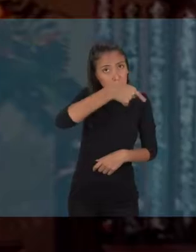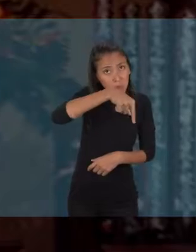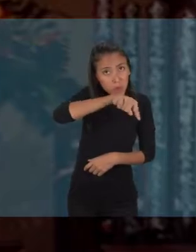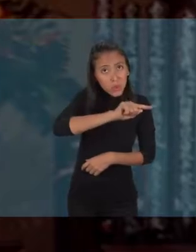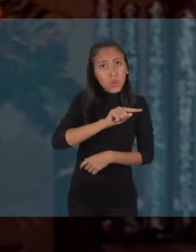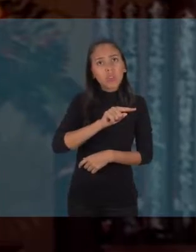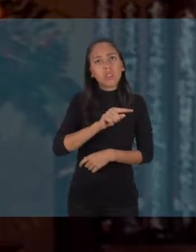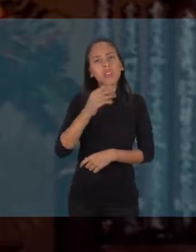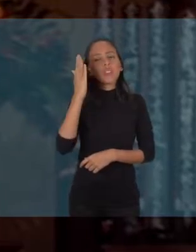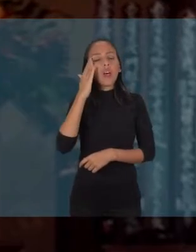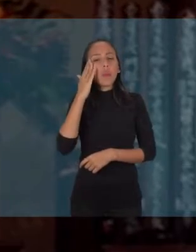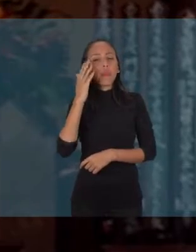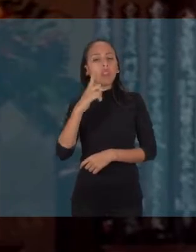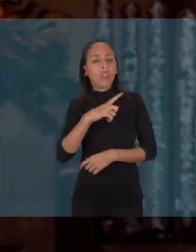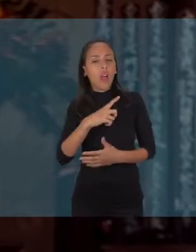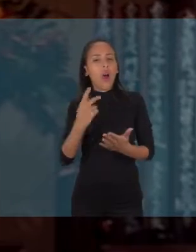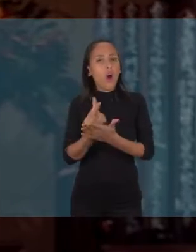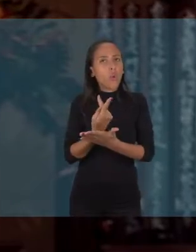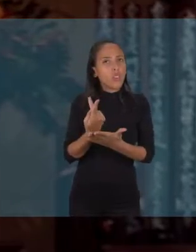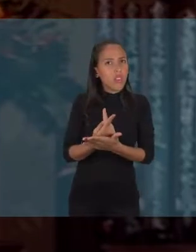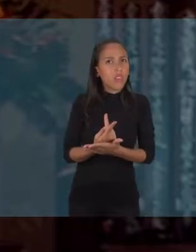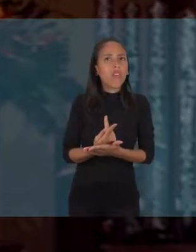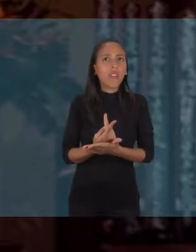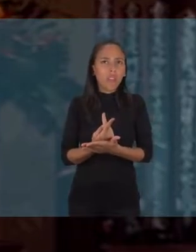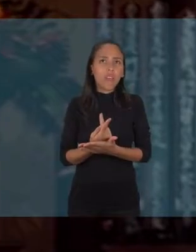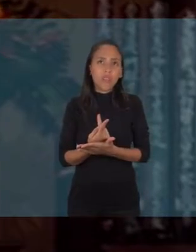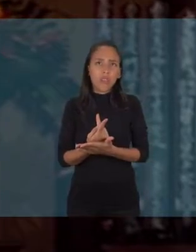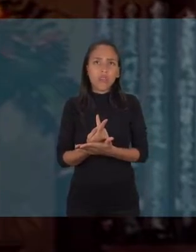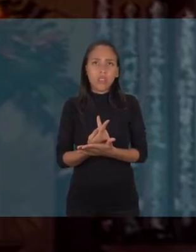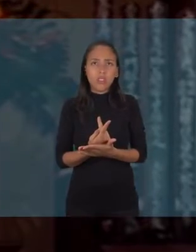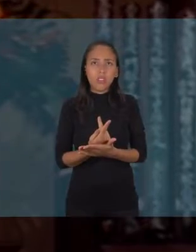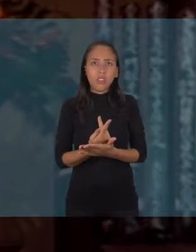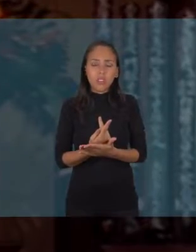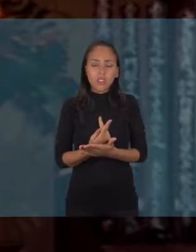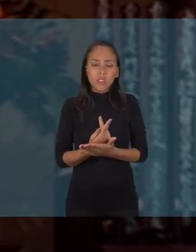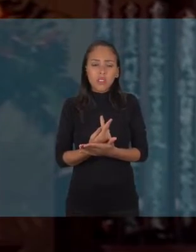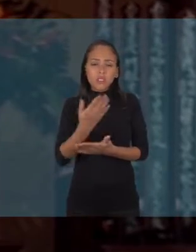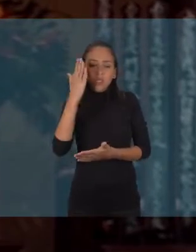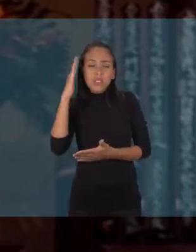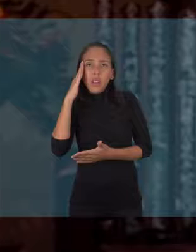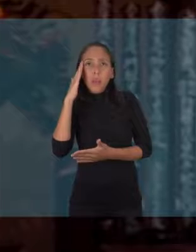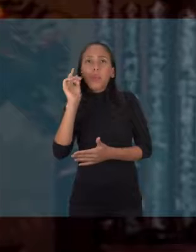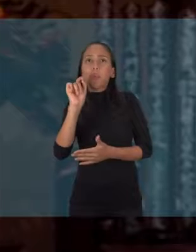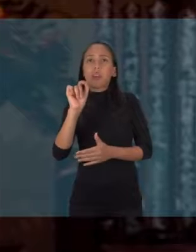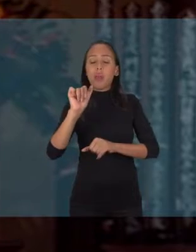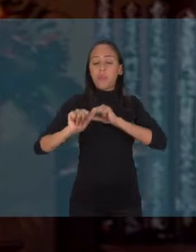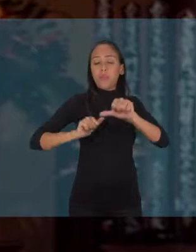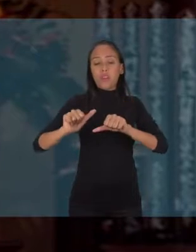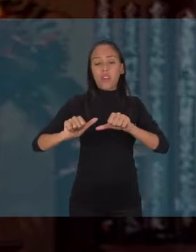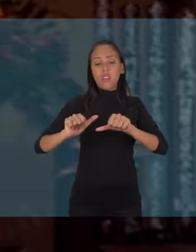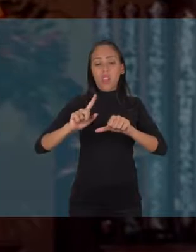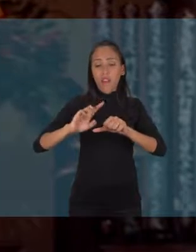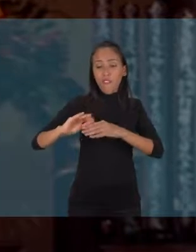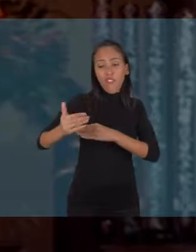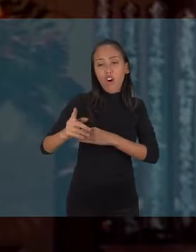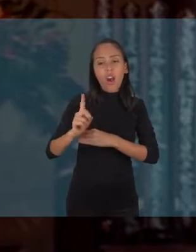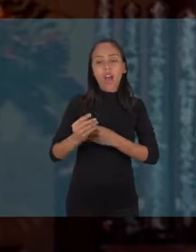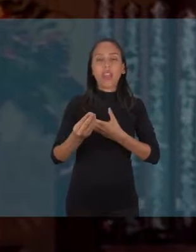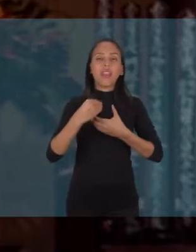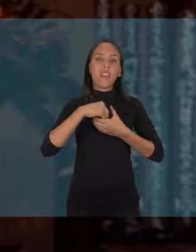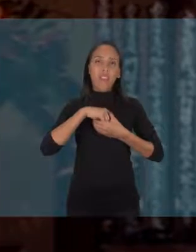que tudo isso acontece e que a mudança tem que partir de dentro. E